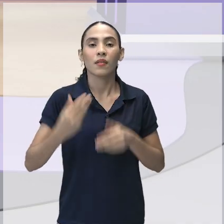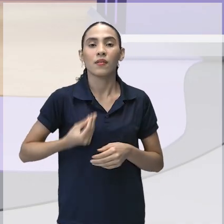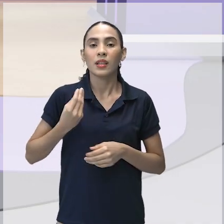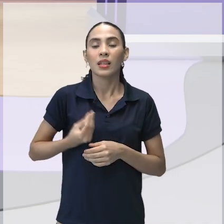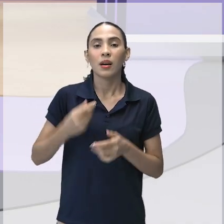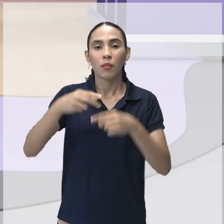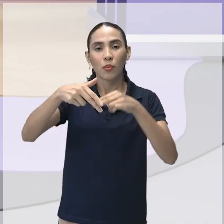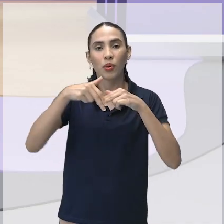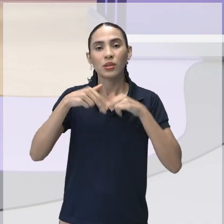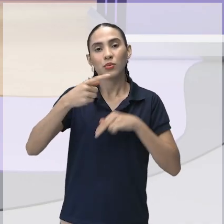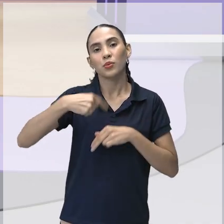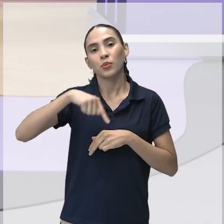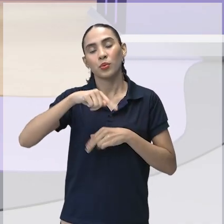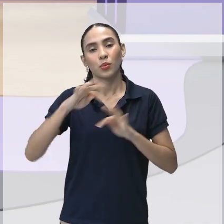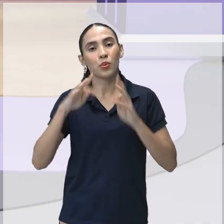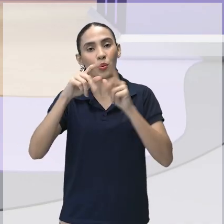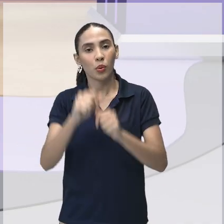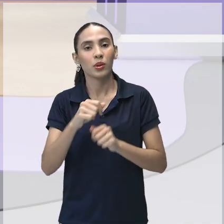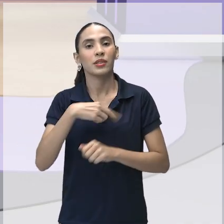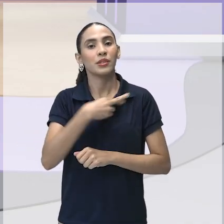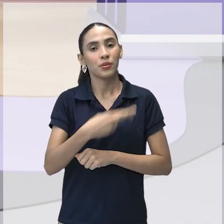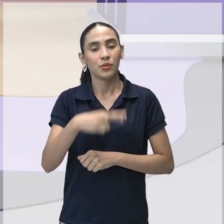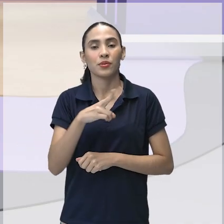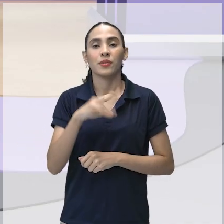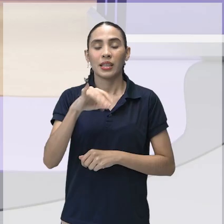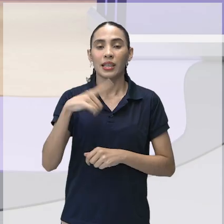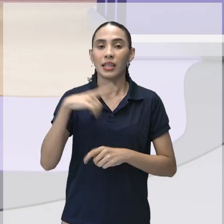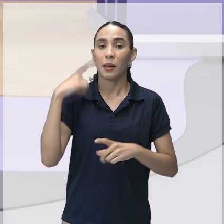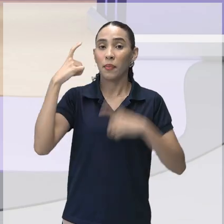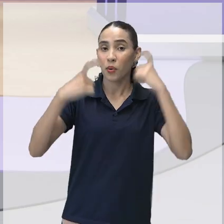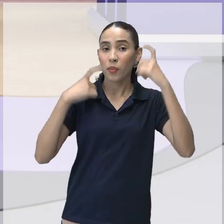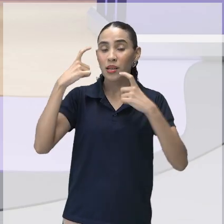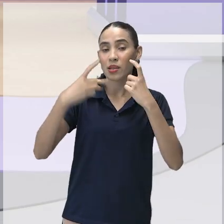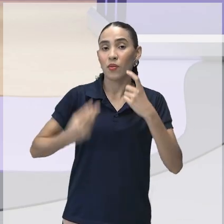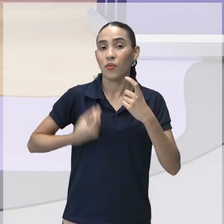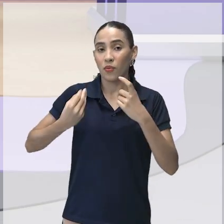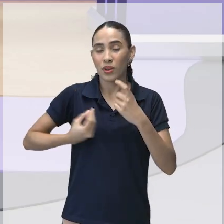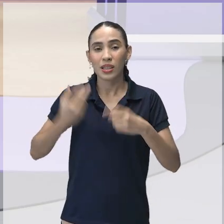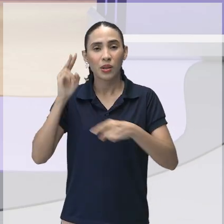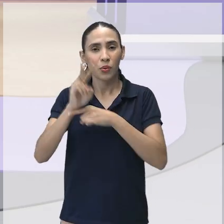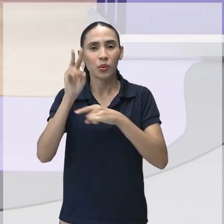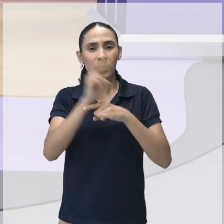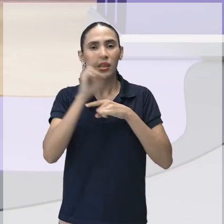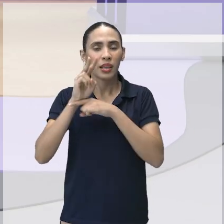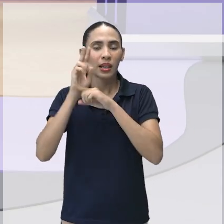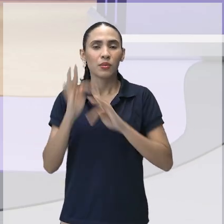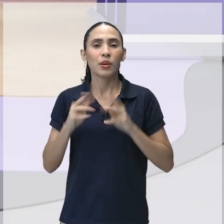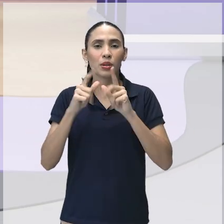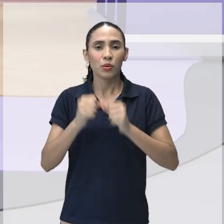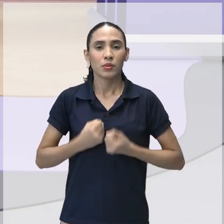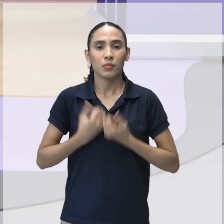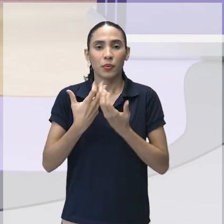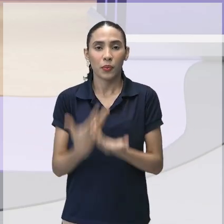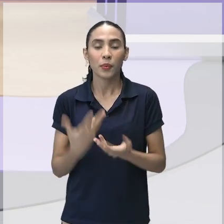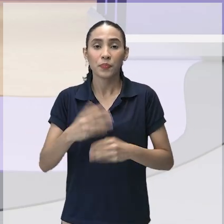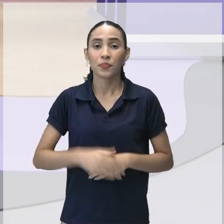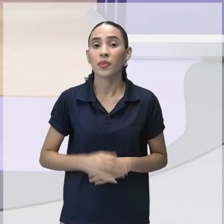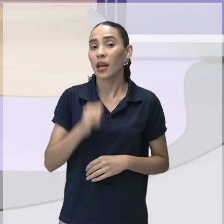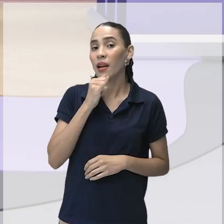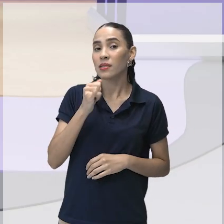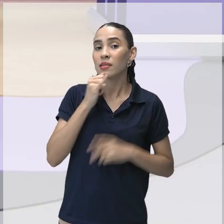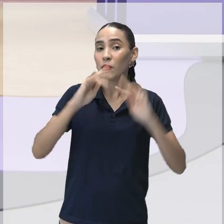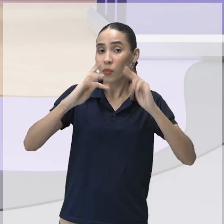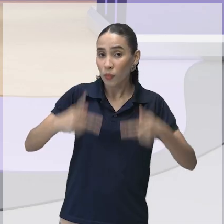isso, todas as religiões vão ter essa preocupação do cuidado com a vida em todas as suas manifestações. Seja a